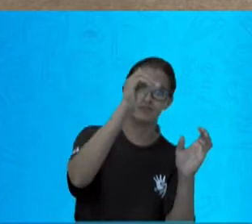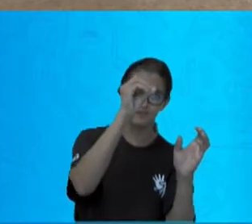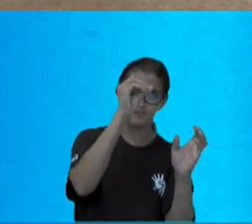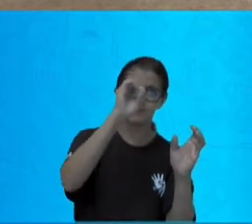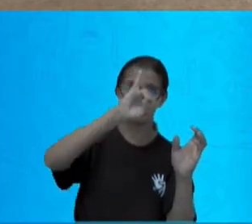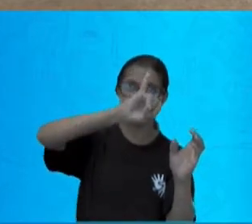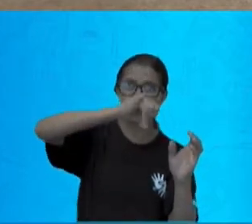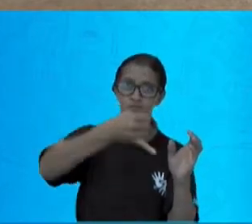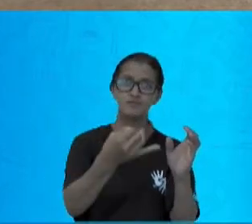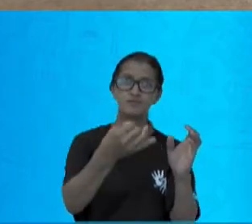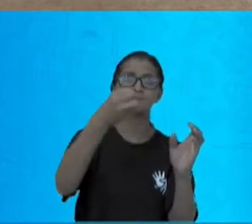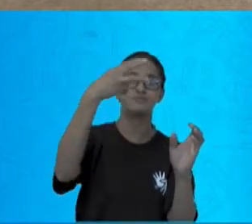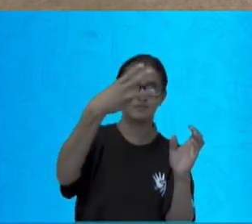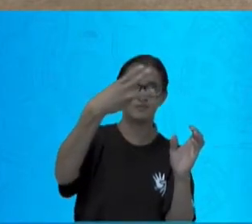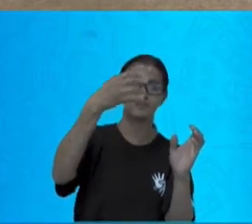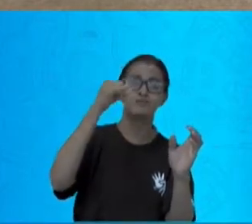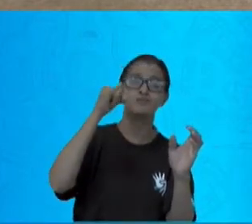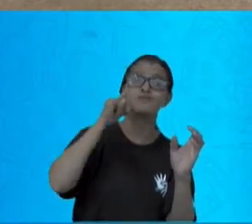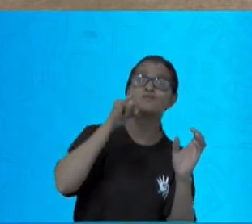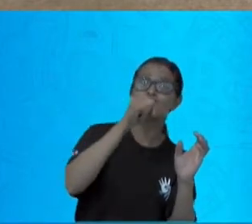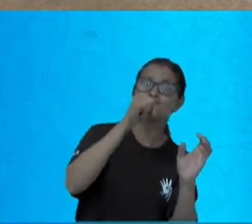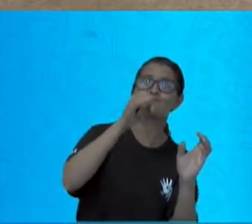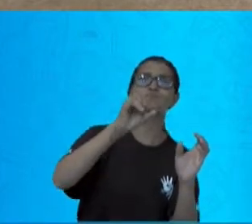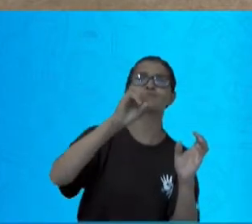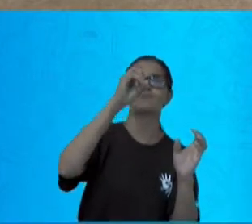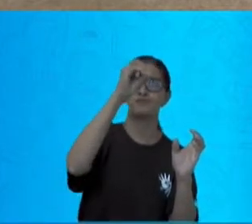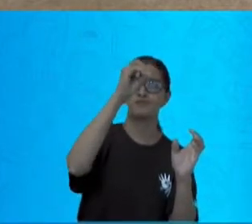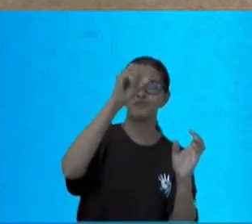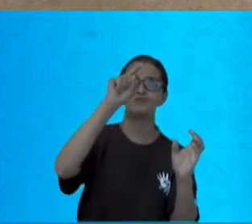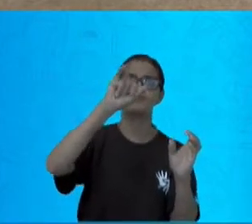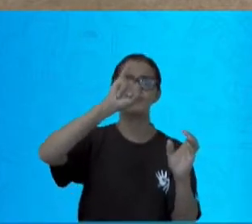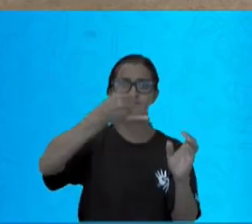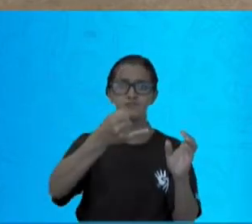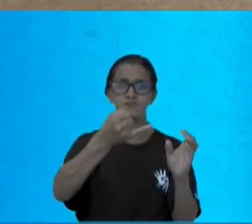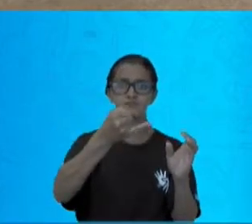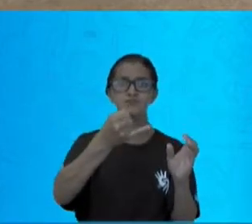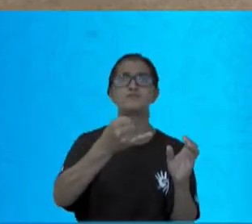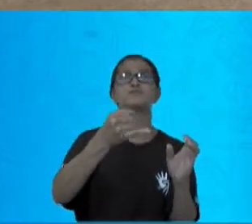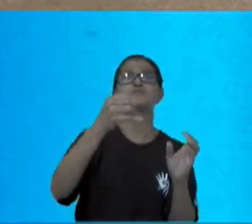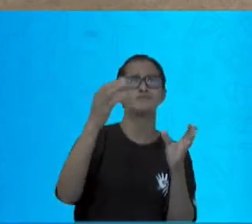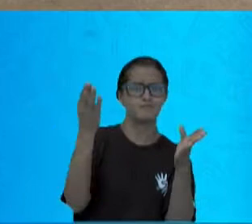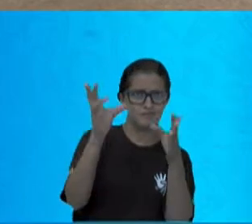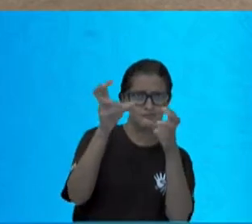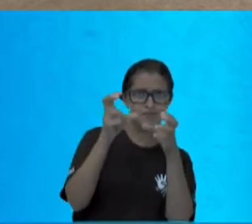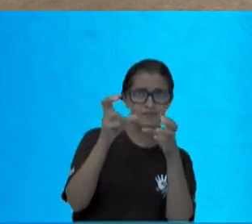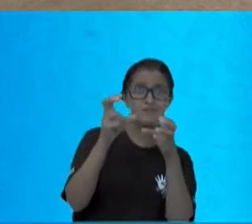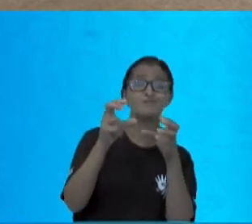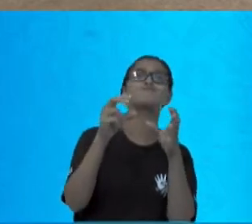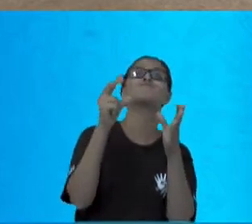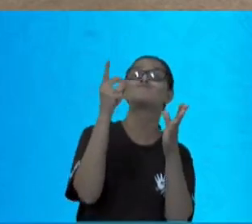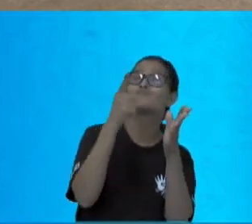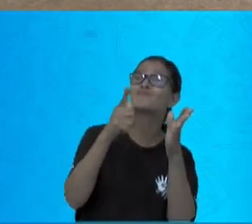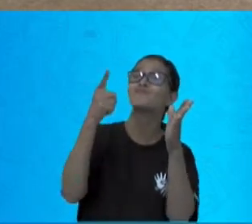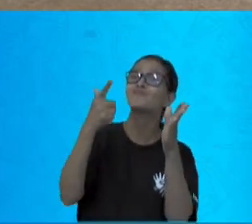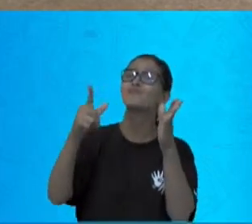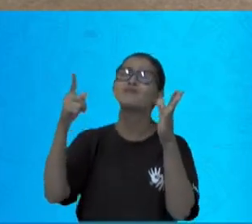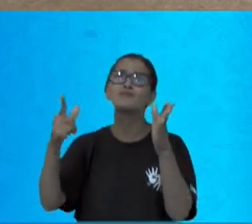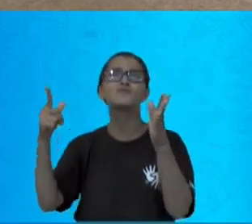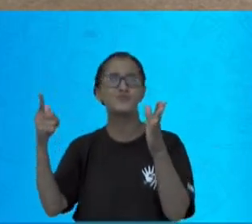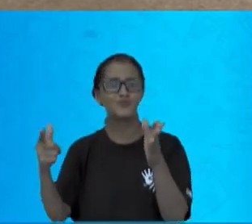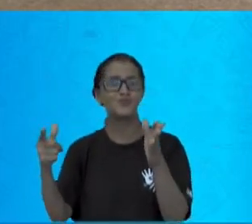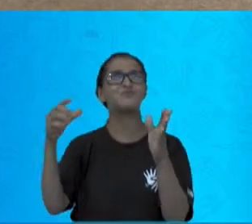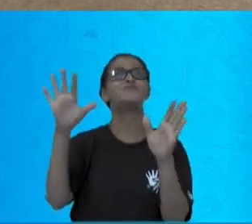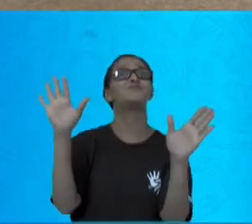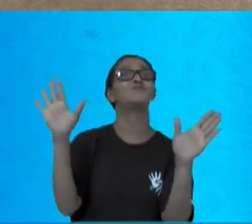e o 3, cubo. Beleza? Então, eu vou ter o 0,3 repetindo 3 vezes. Por